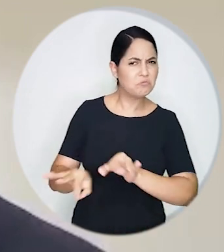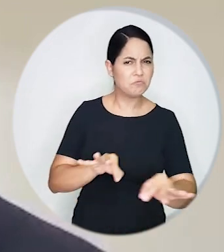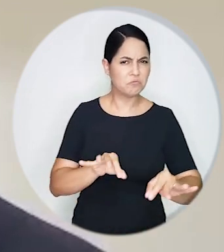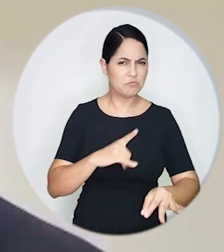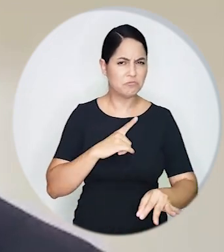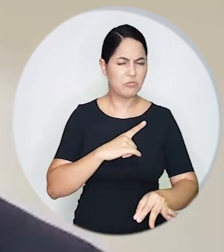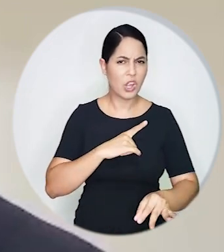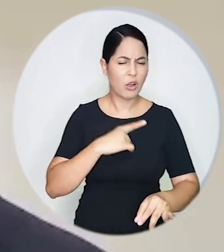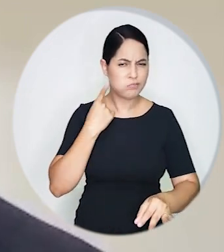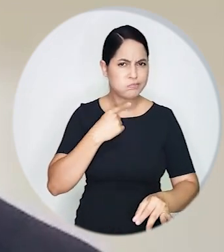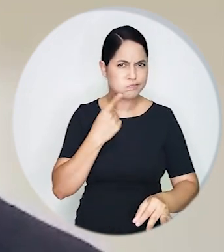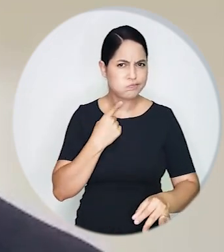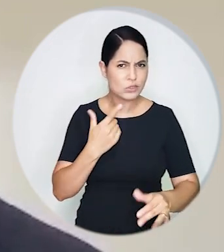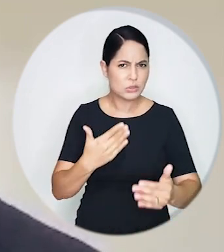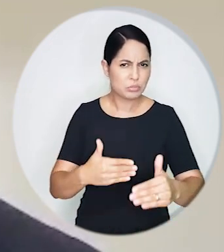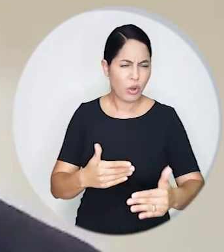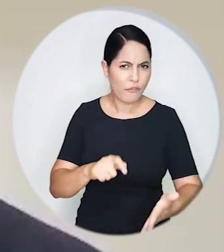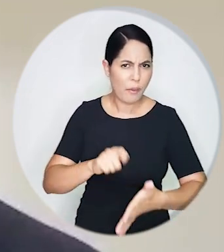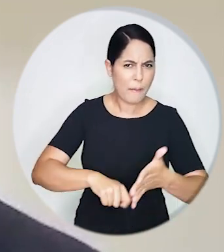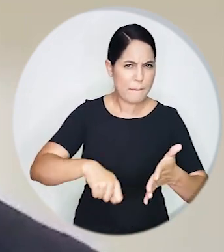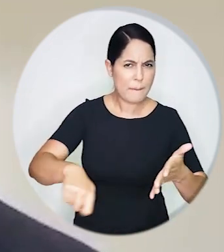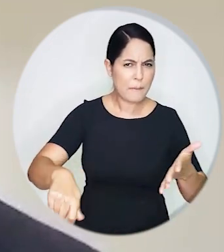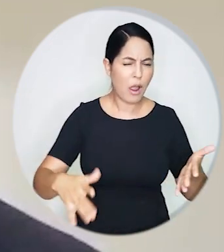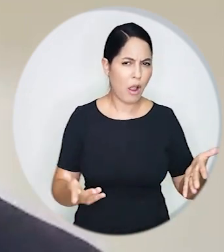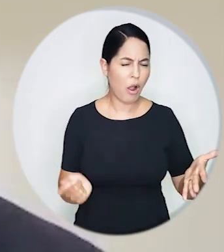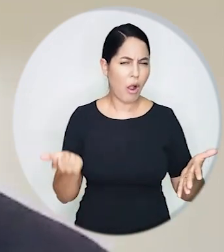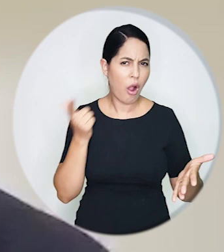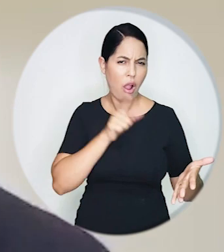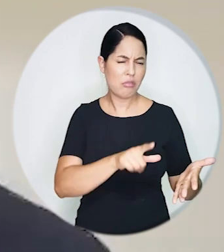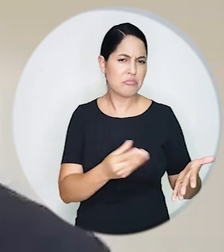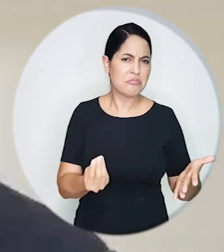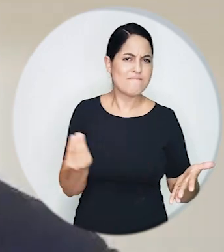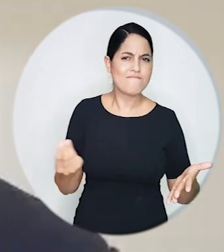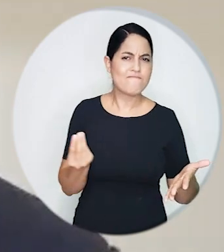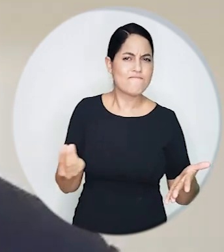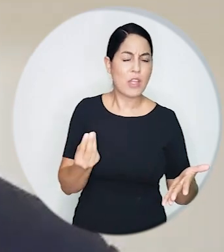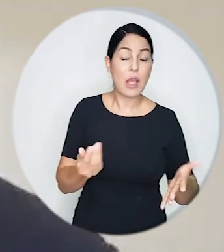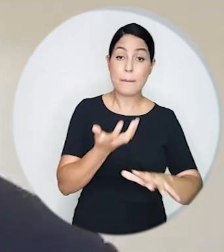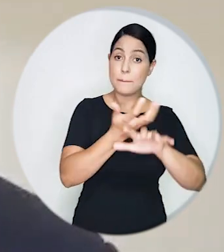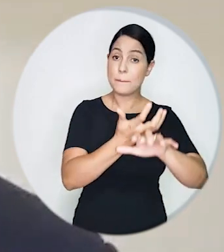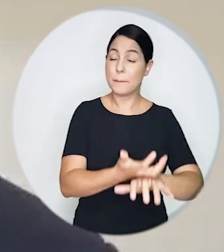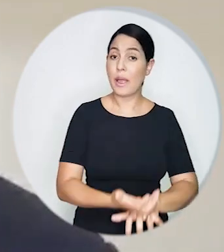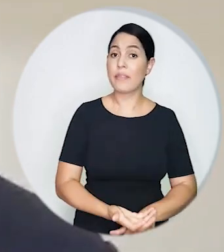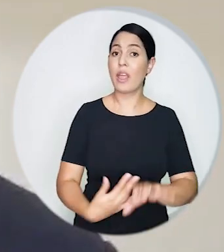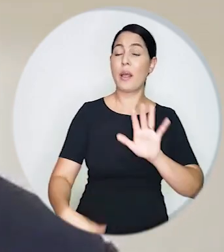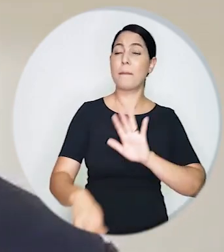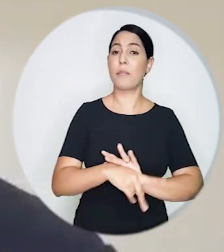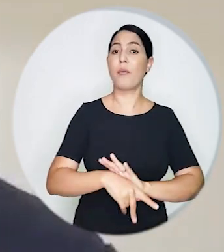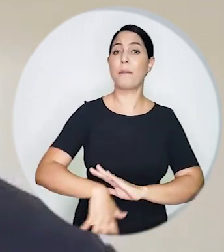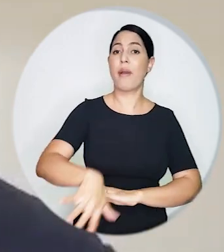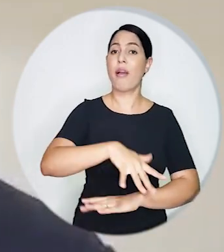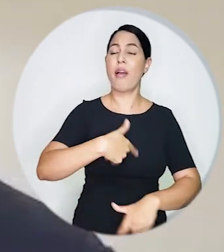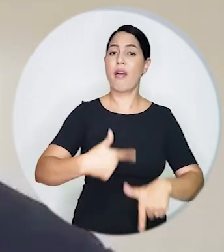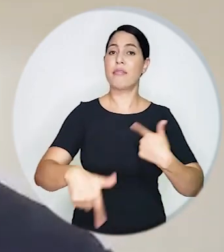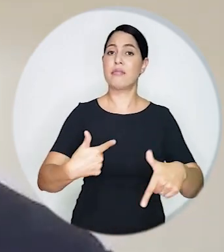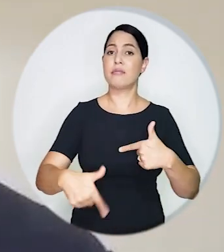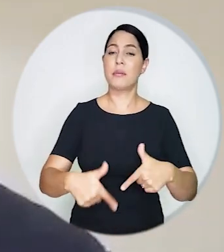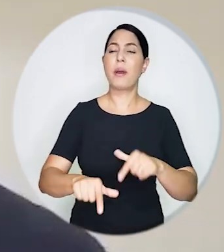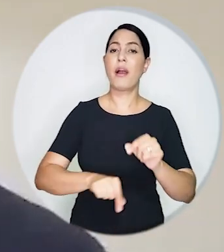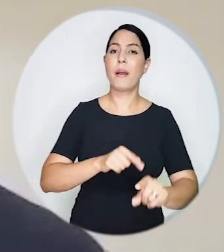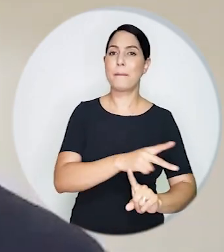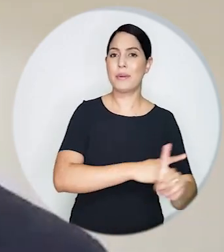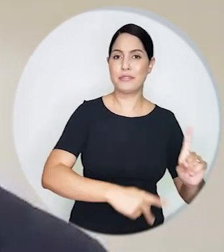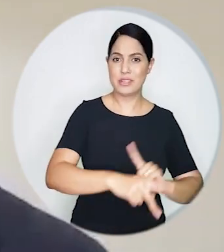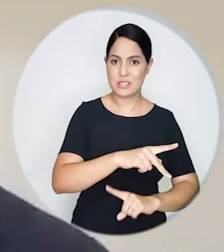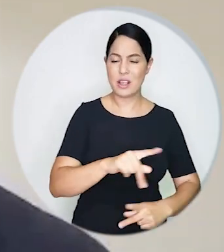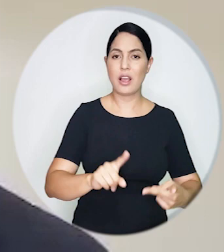da advocacia, abordando disciplinas que estão muito em voga, muito em vigência hoje no mercado de trabalho,